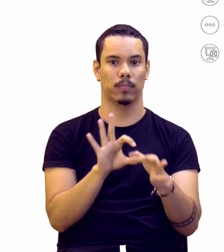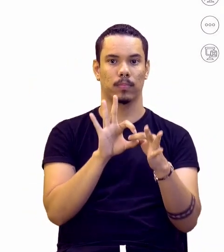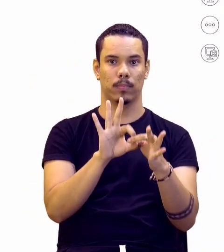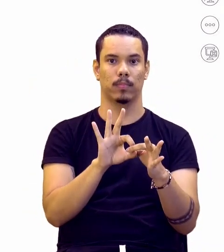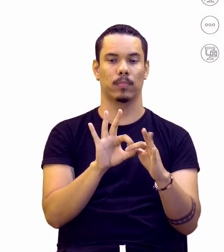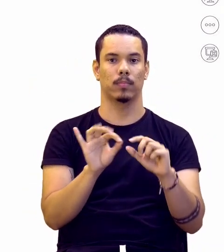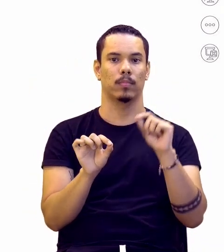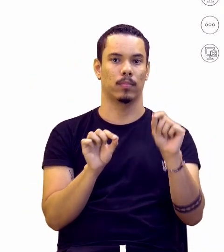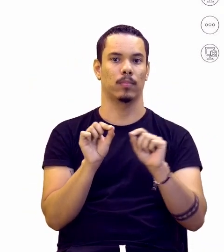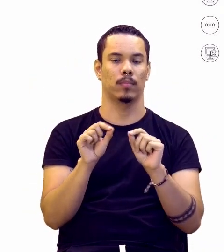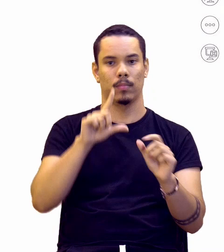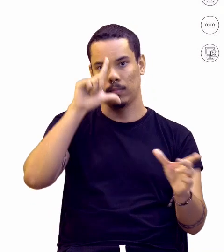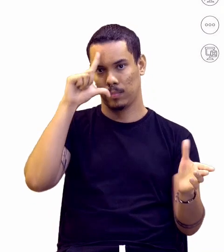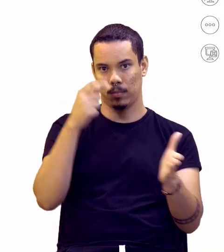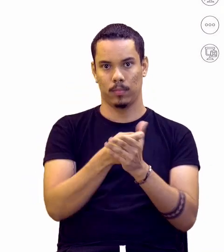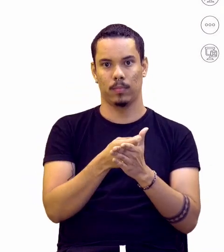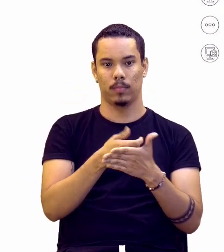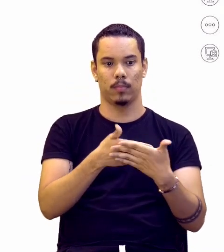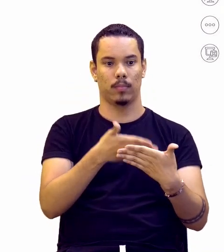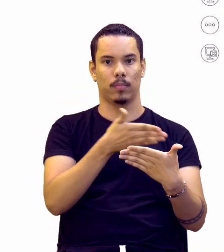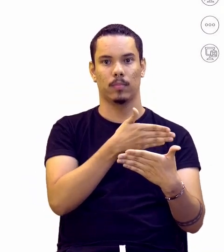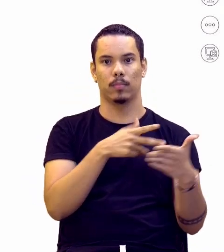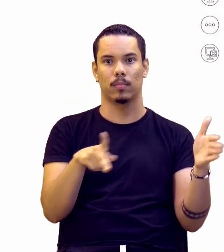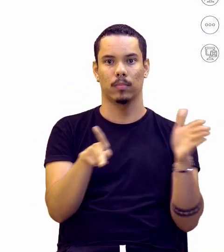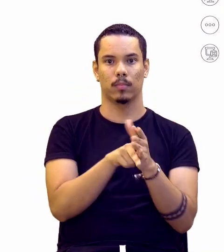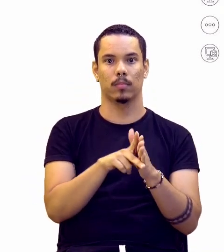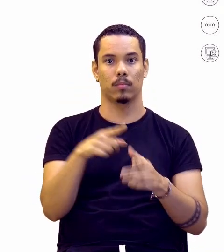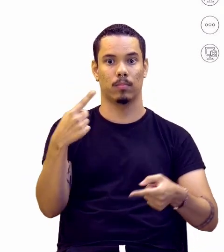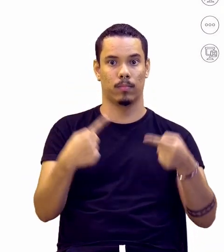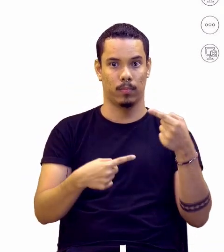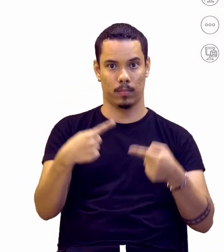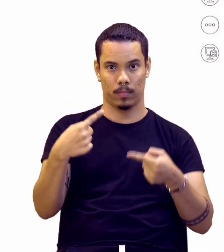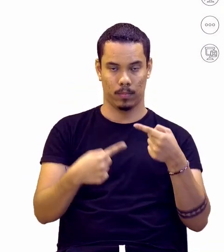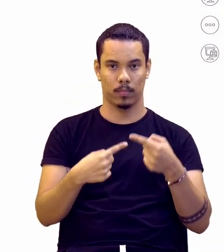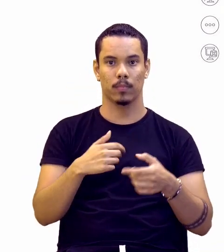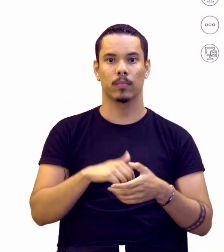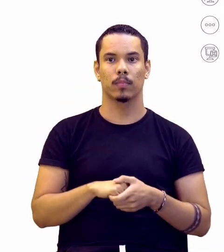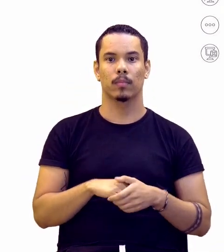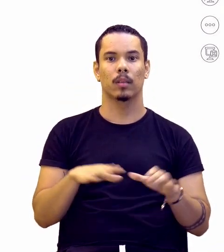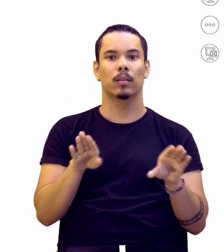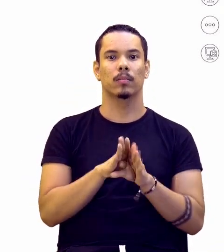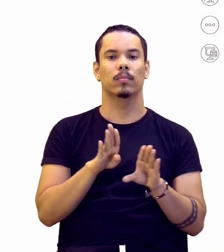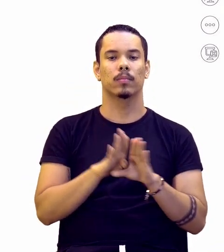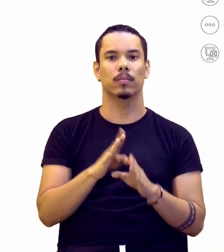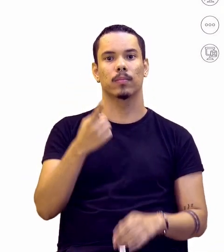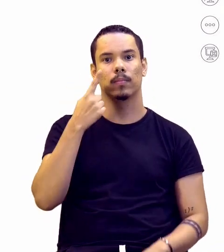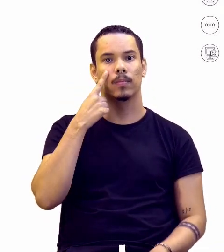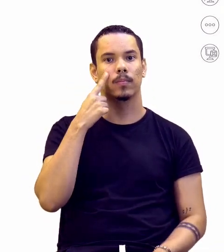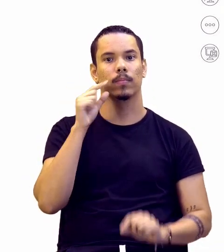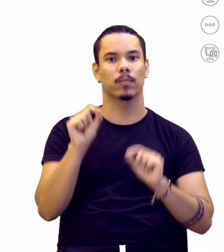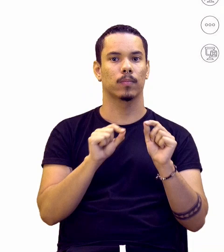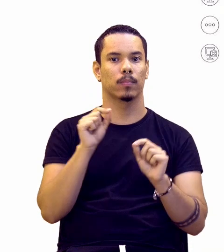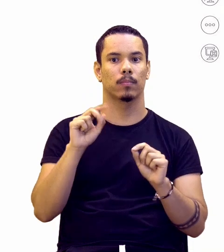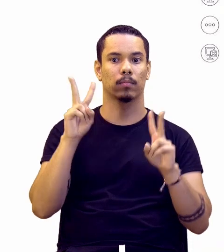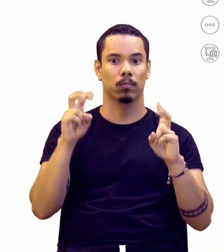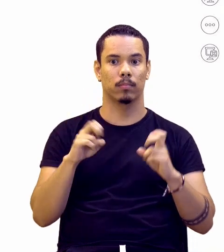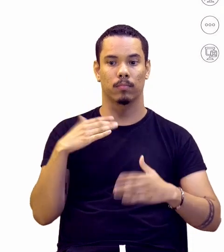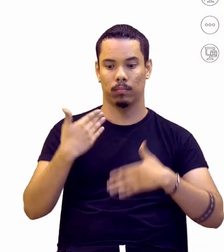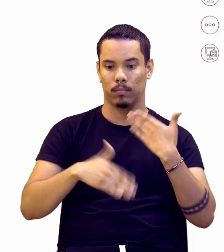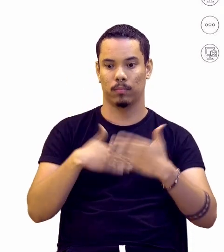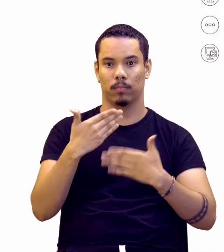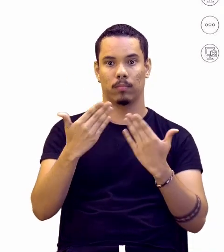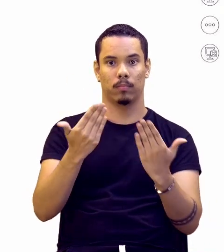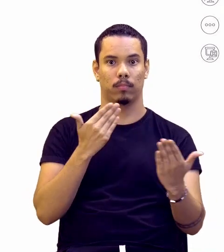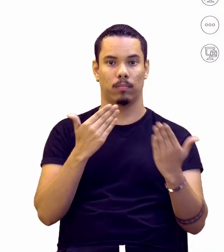de decisões e tomadas de decisões políticas, né? E até mesmo a questão, né, para a gente ver o desenvolvimento, né, comparado entre